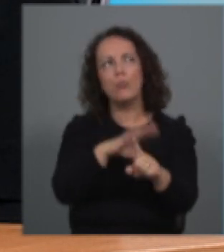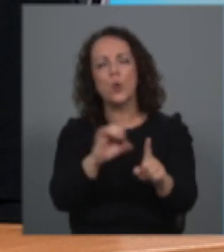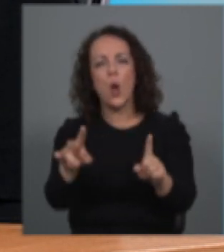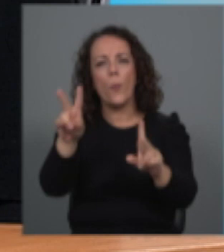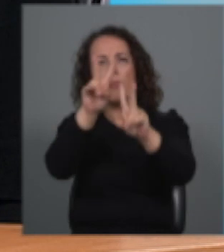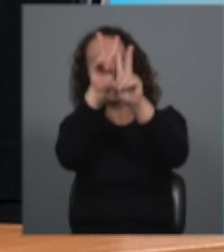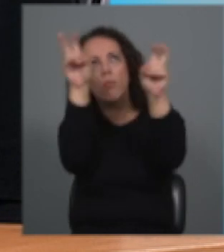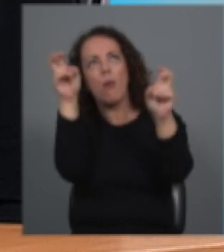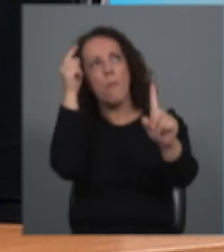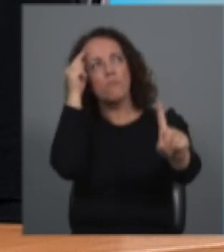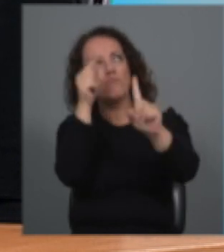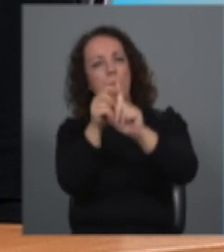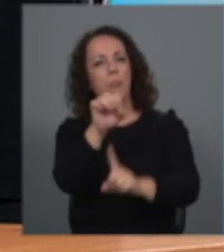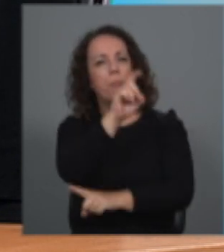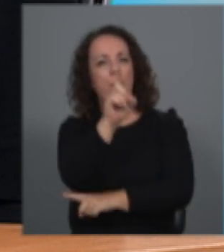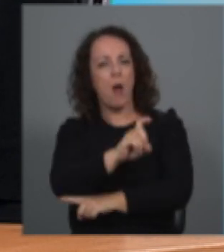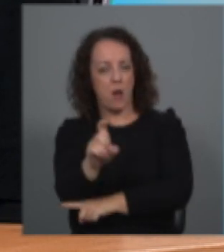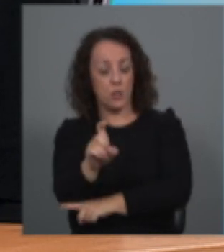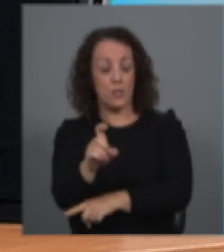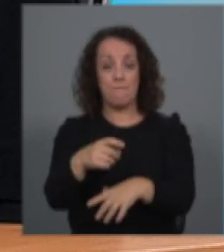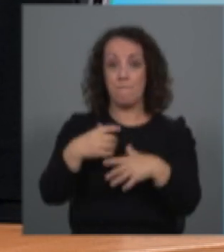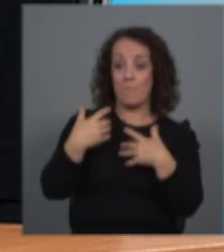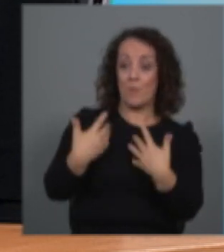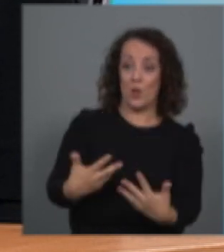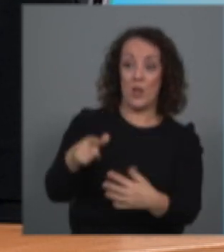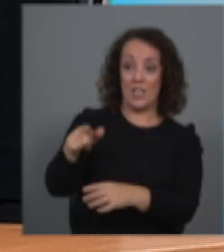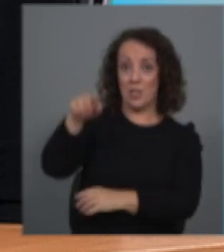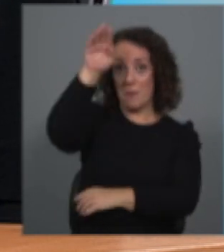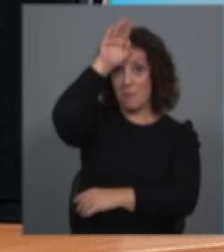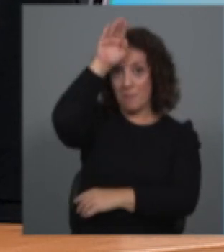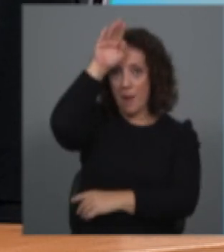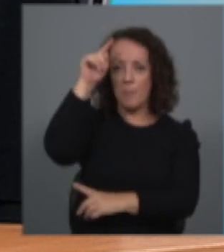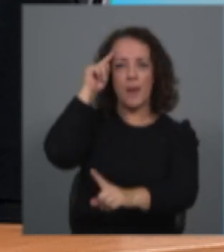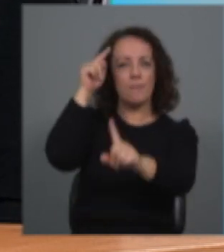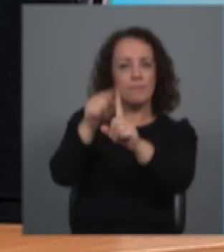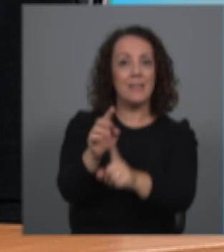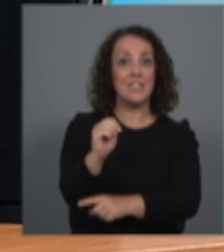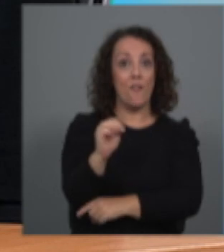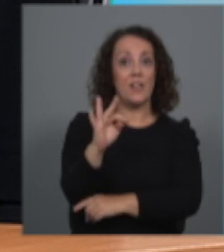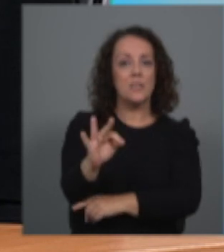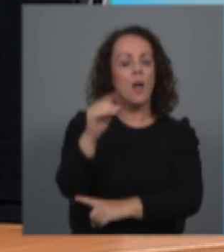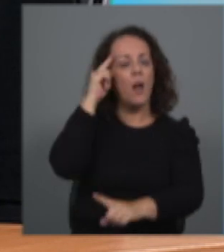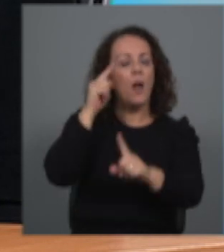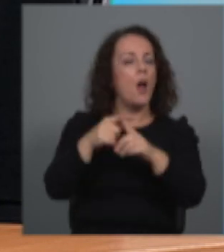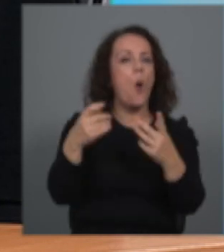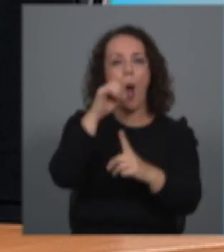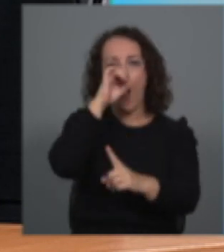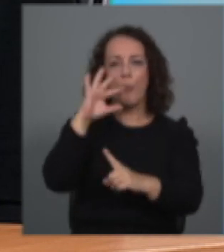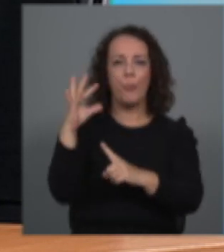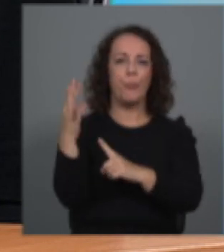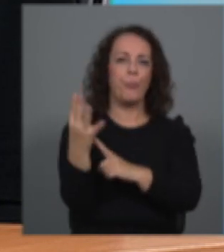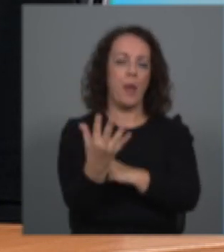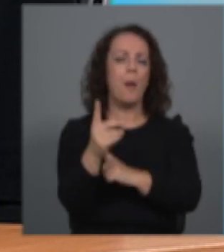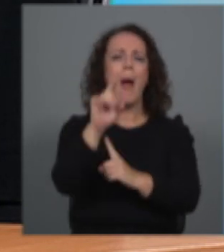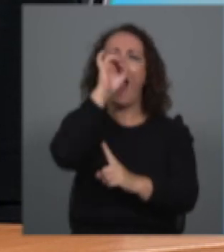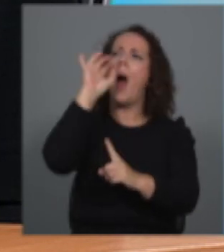nosso tempo, procura São Francisco para o tema do ambiente, e quando se diz ambiente, de uma ecologia